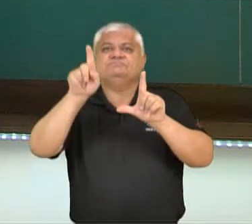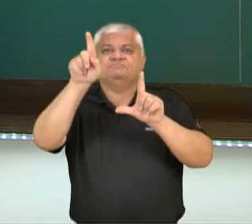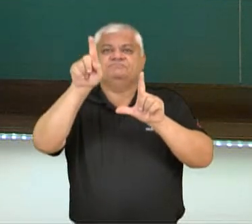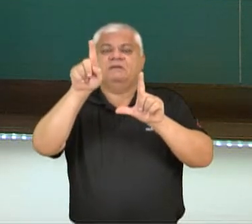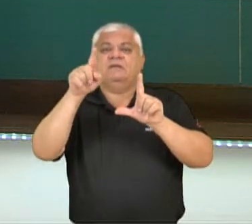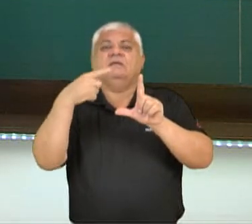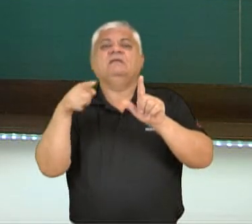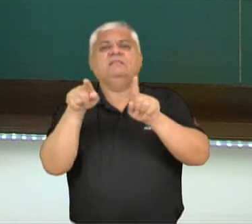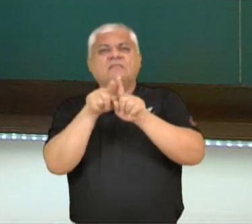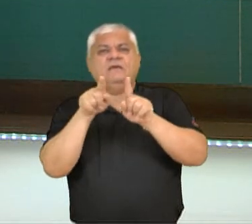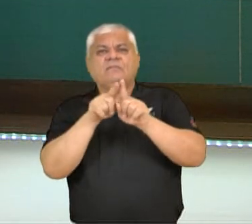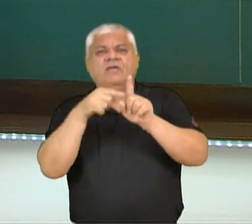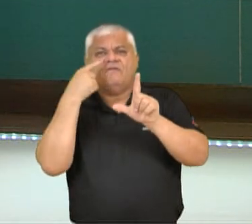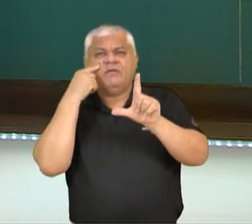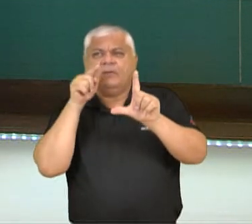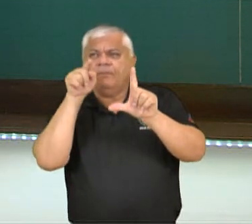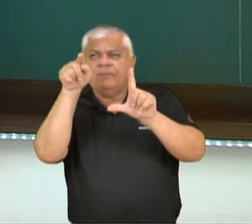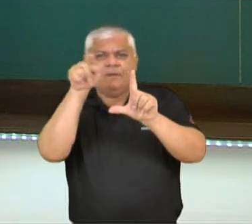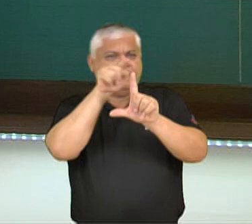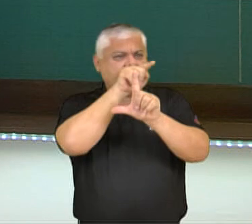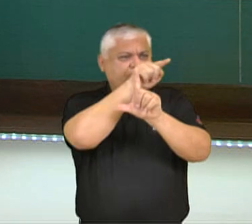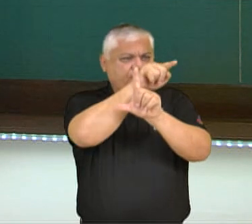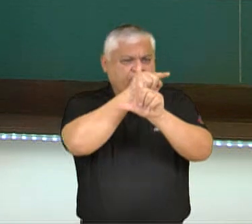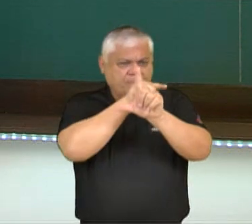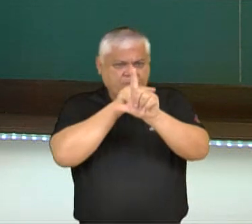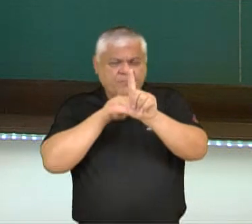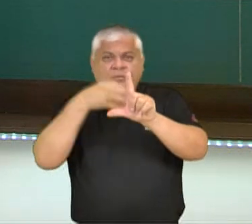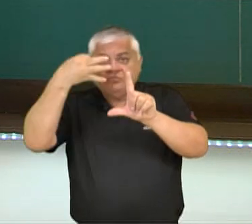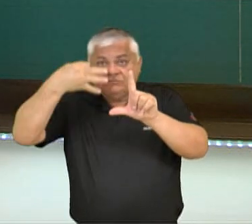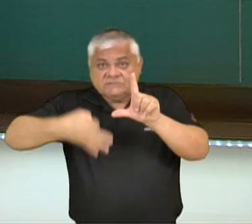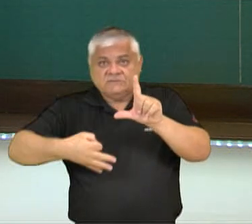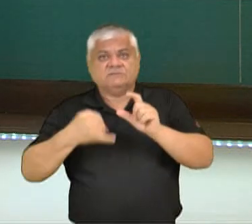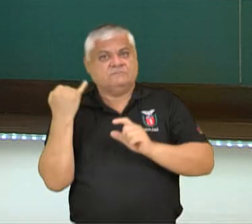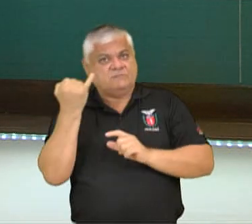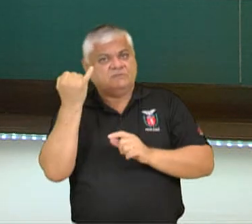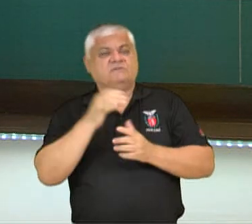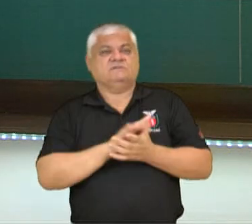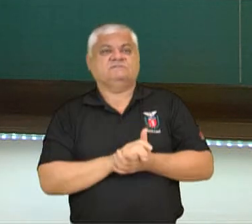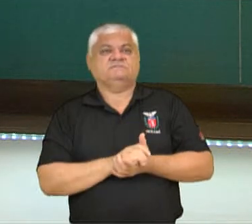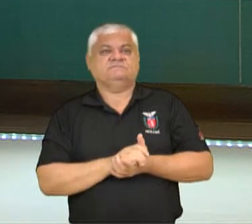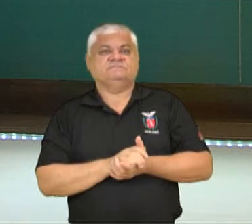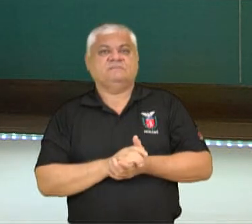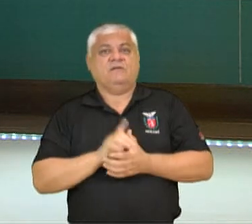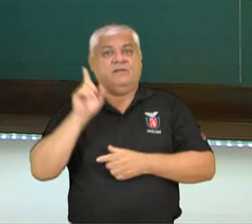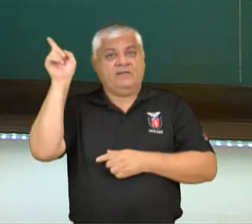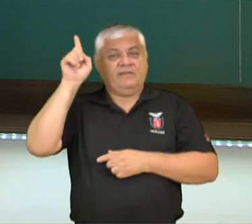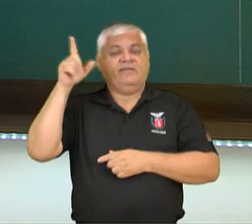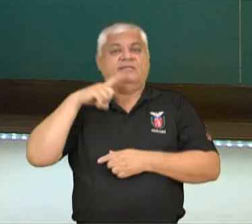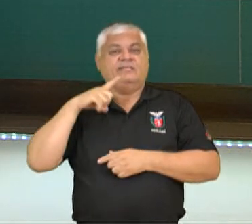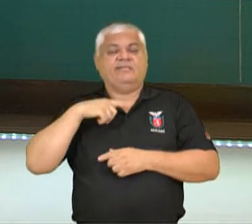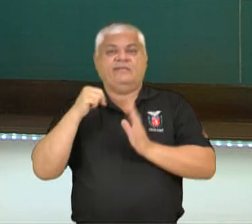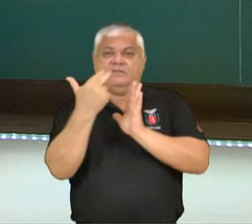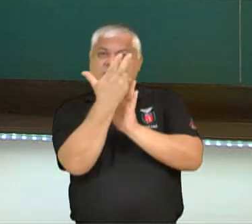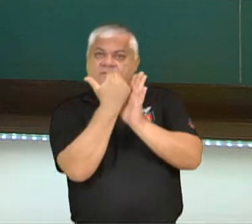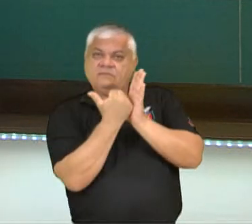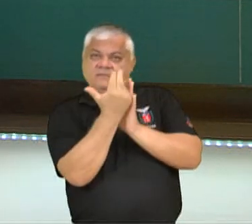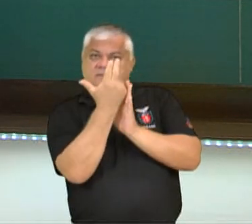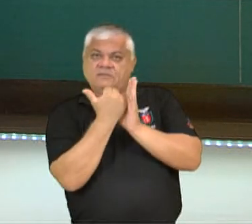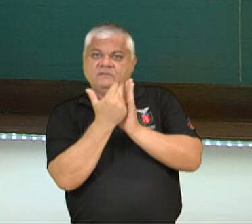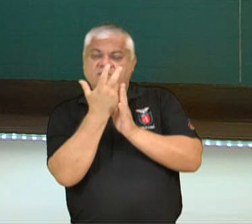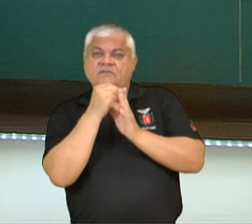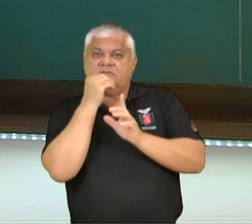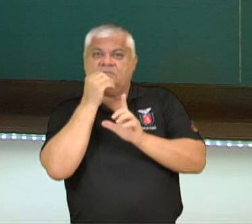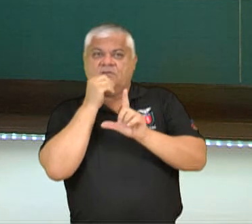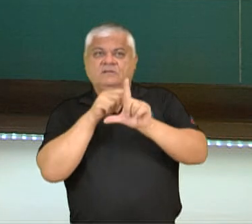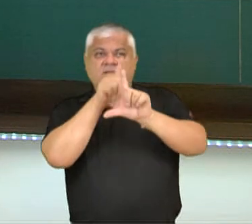também confirmar se os pontos estão sendo posicionados adequadamente, tá bom? Então aqui nós temos a representação